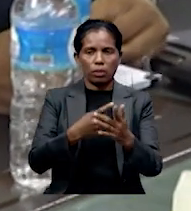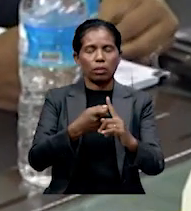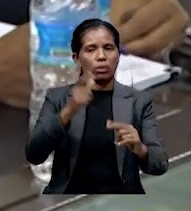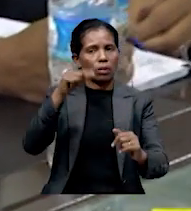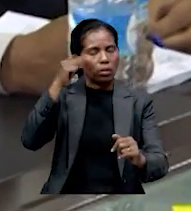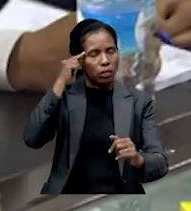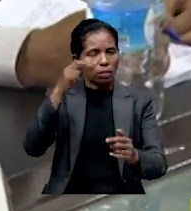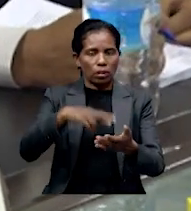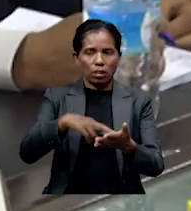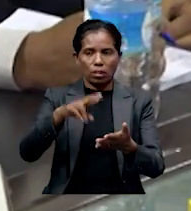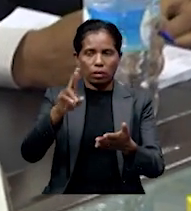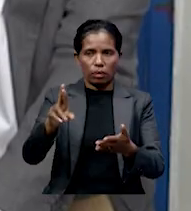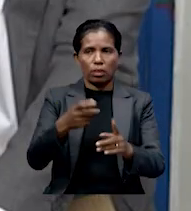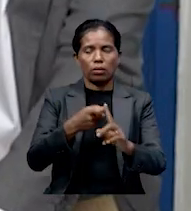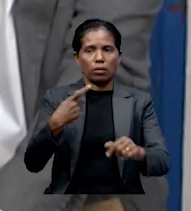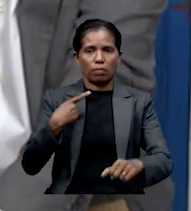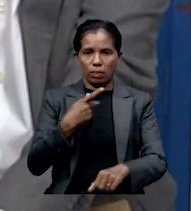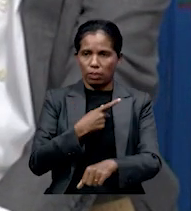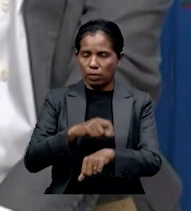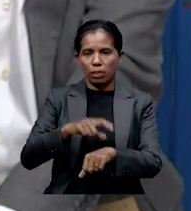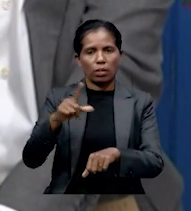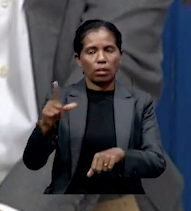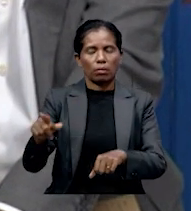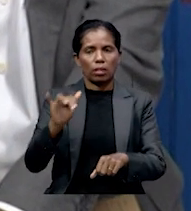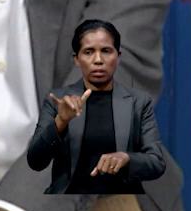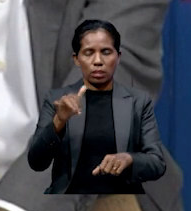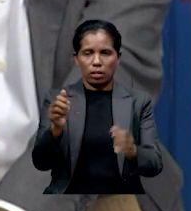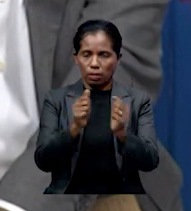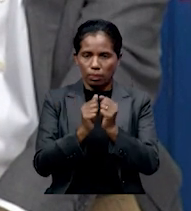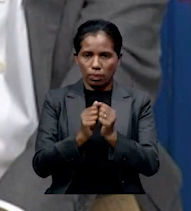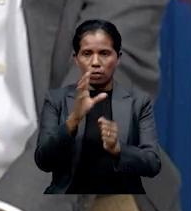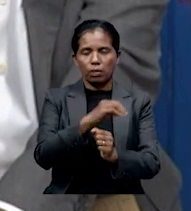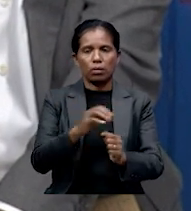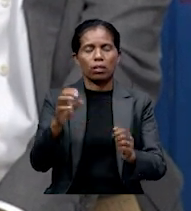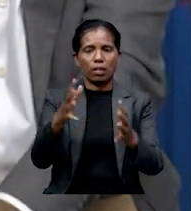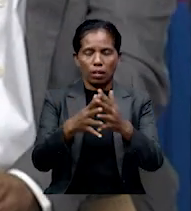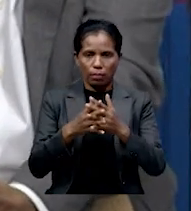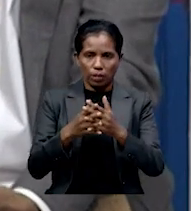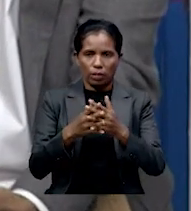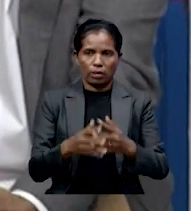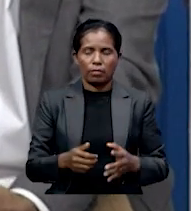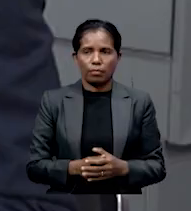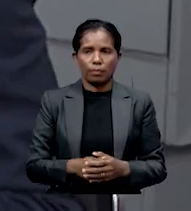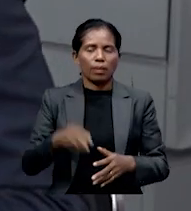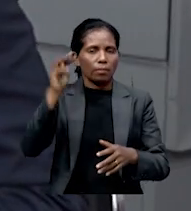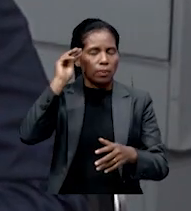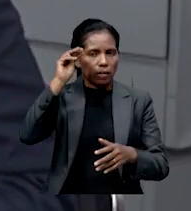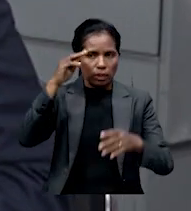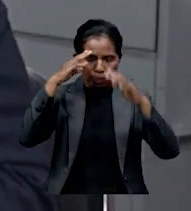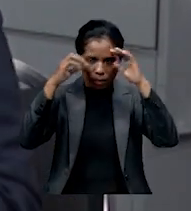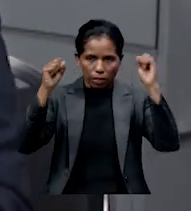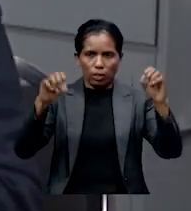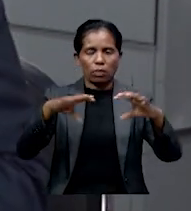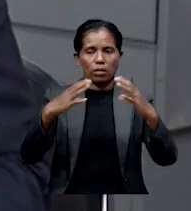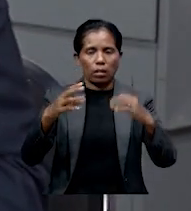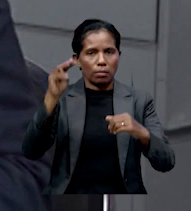ba ratificação husi Parlamento Nacional ba acordo compacto ho Estados Unidos da América. Ministro, Presidência, Conselho